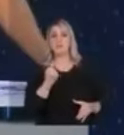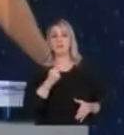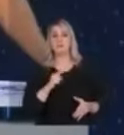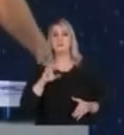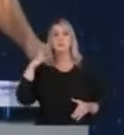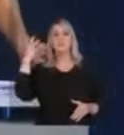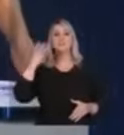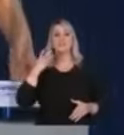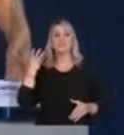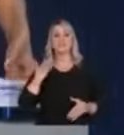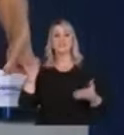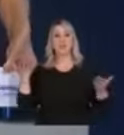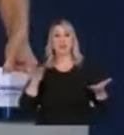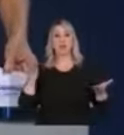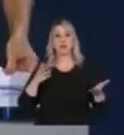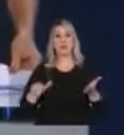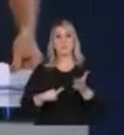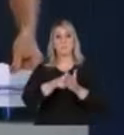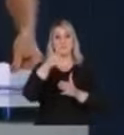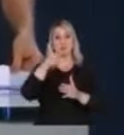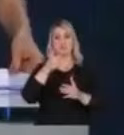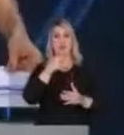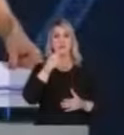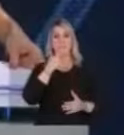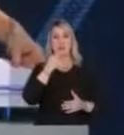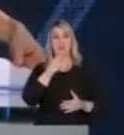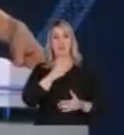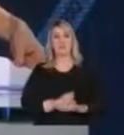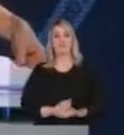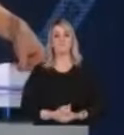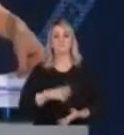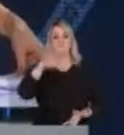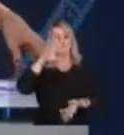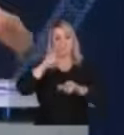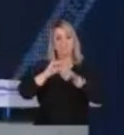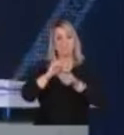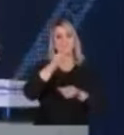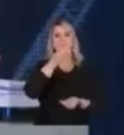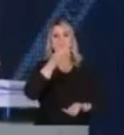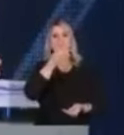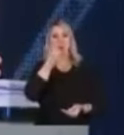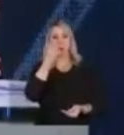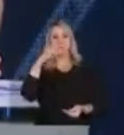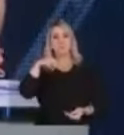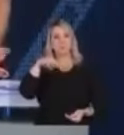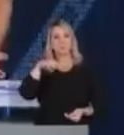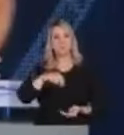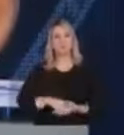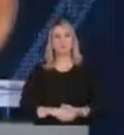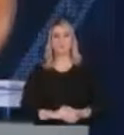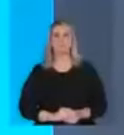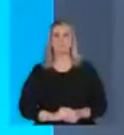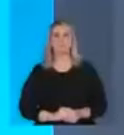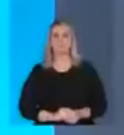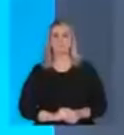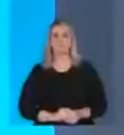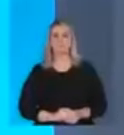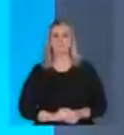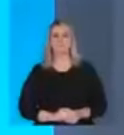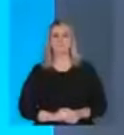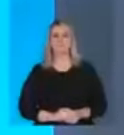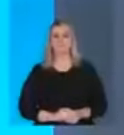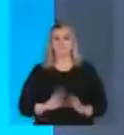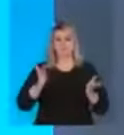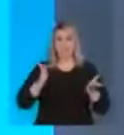candidata Jandira feg será a primeira a falar a fazer as suas considerações finais a senhora tem um minuto candidata já